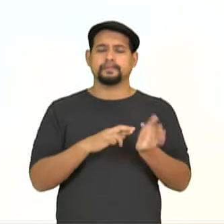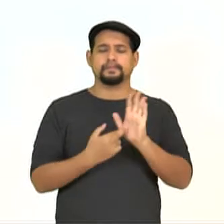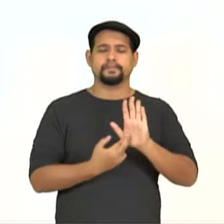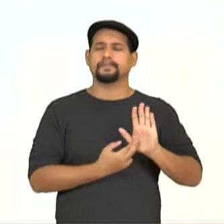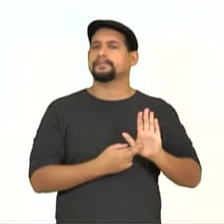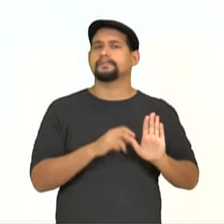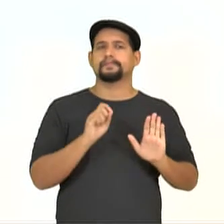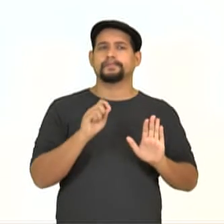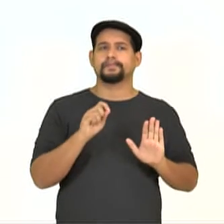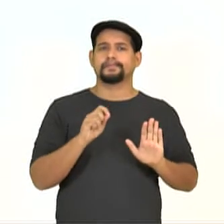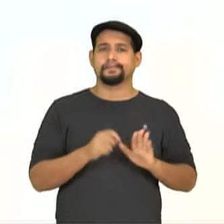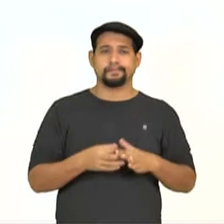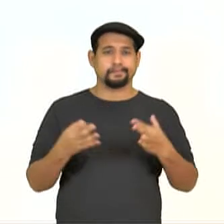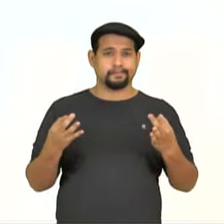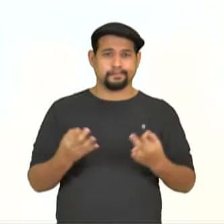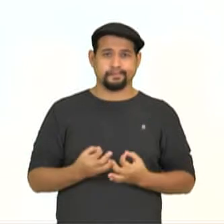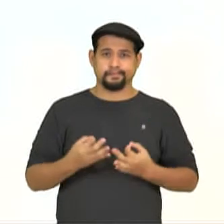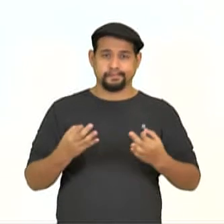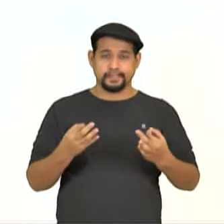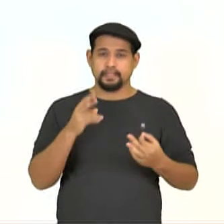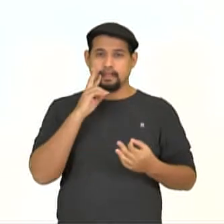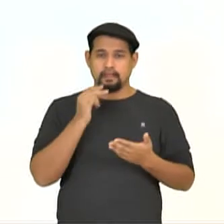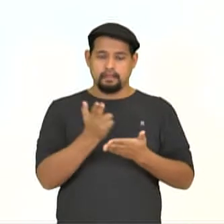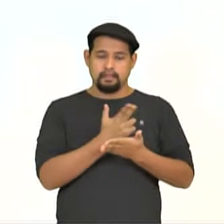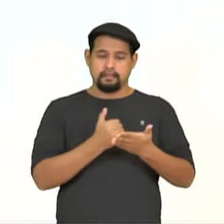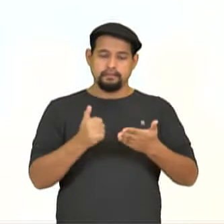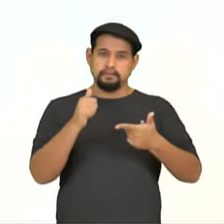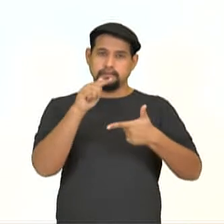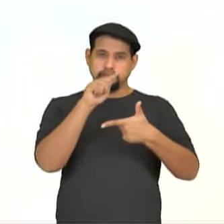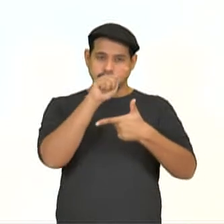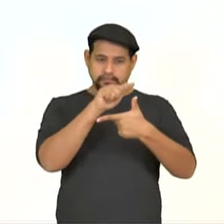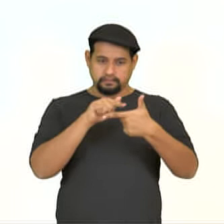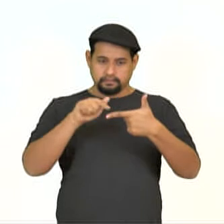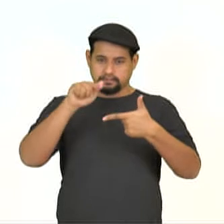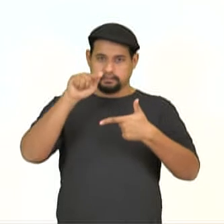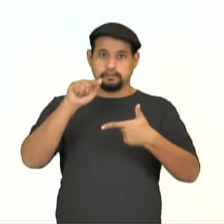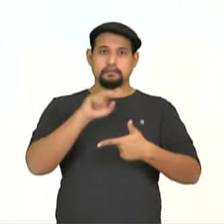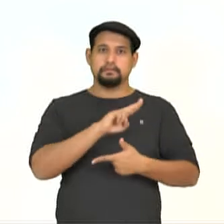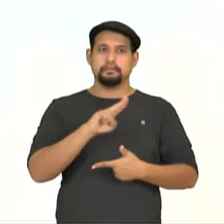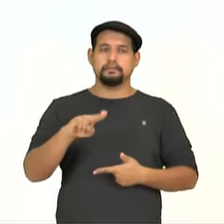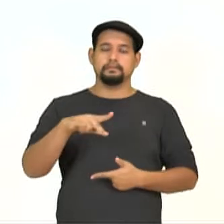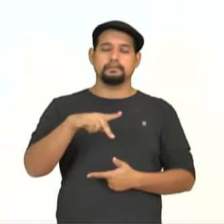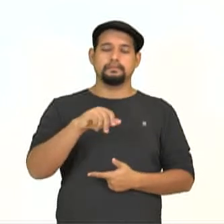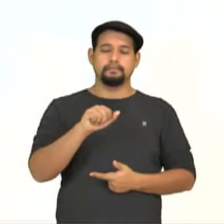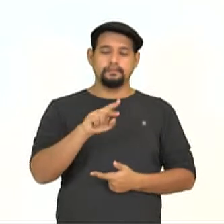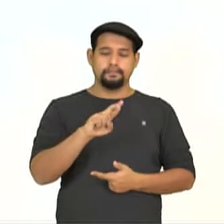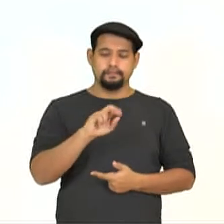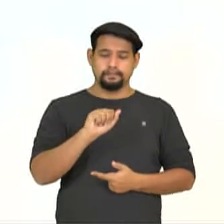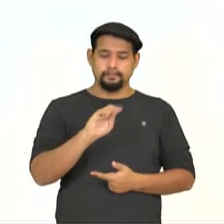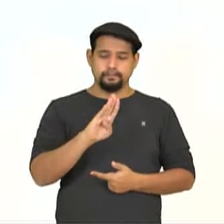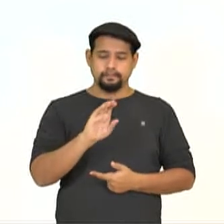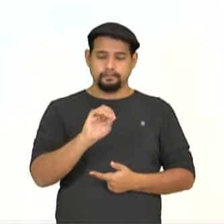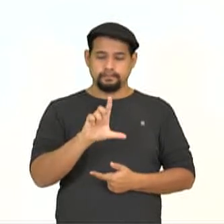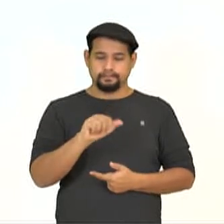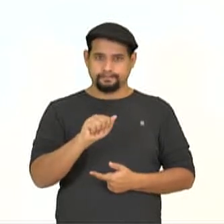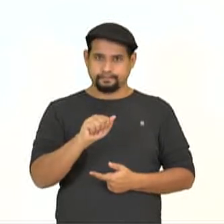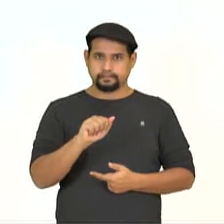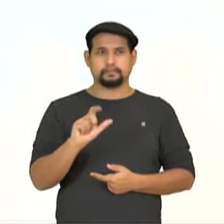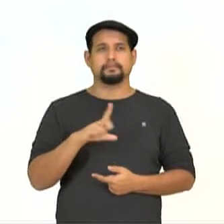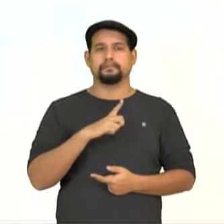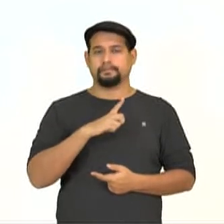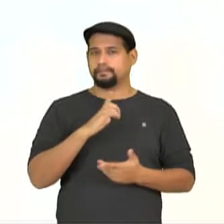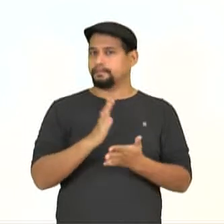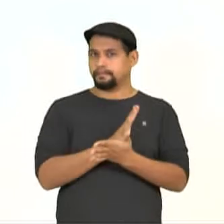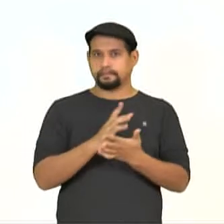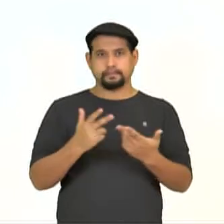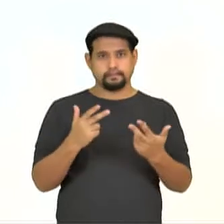representação exatamente essa imagem, né, essa curva que nós chamamos de parábola. Notem, né, que nós temos aqui alguns